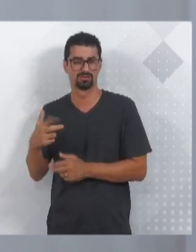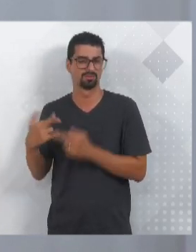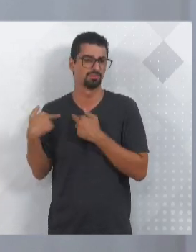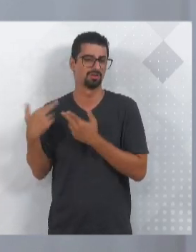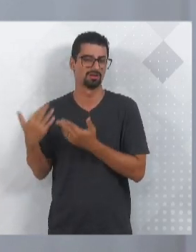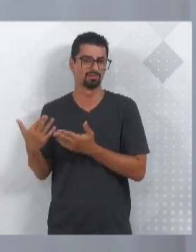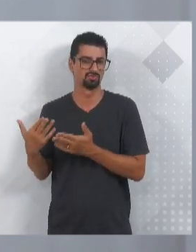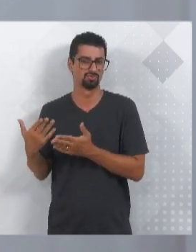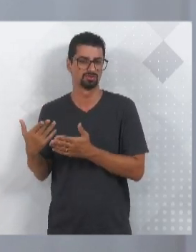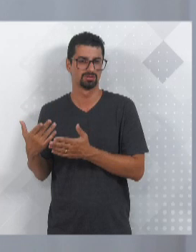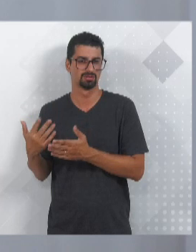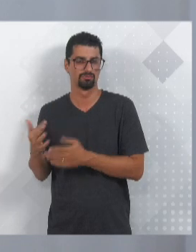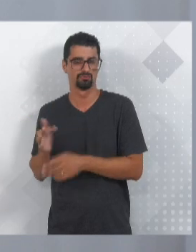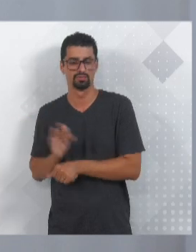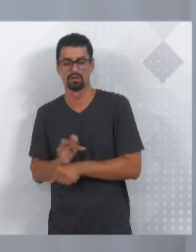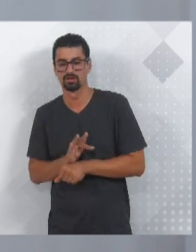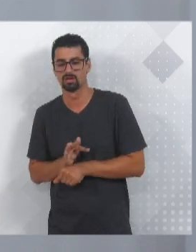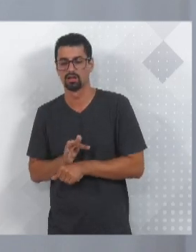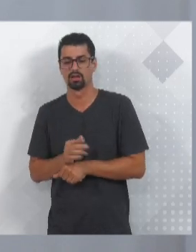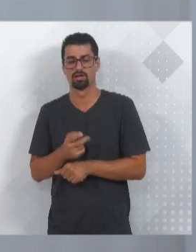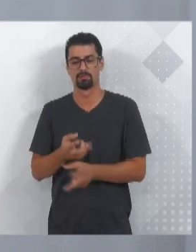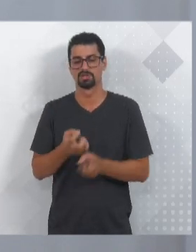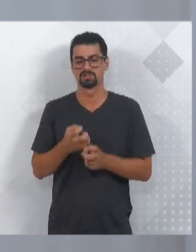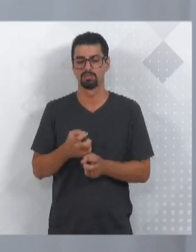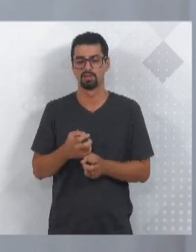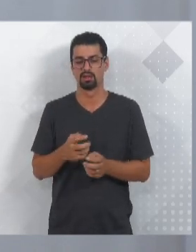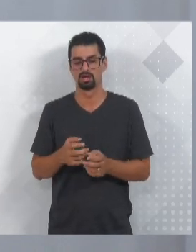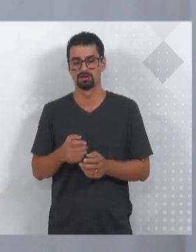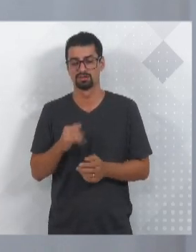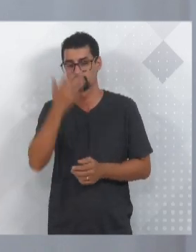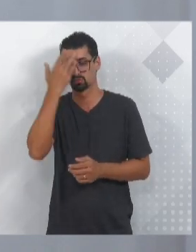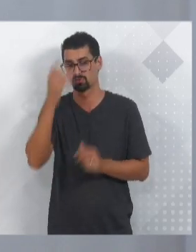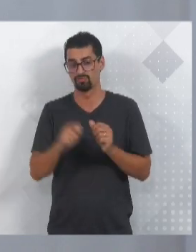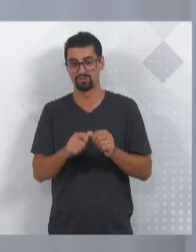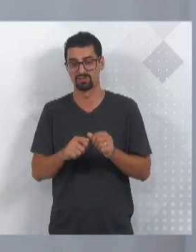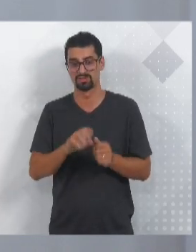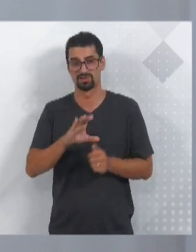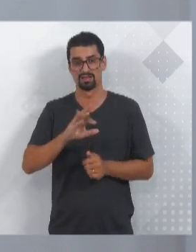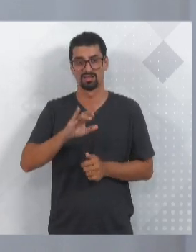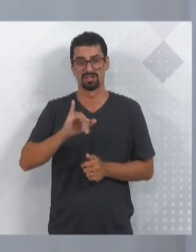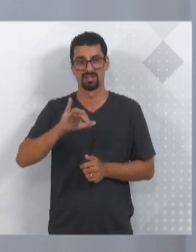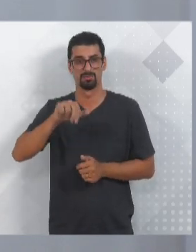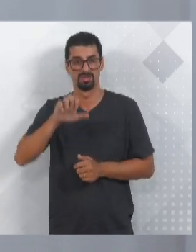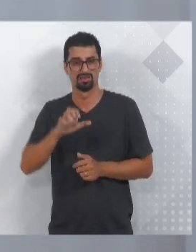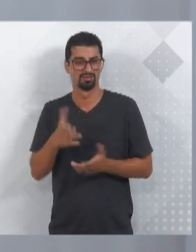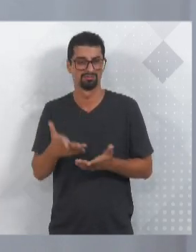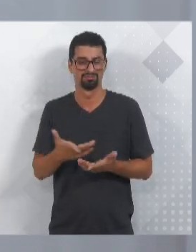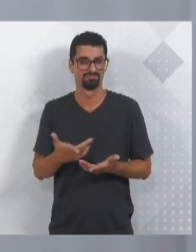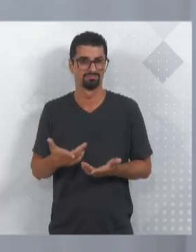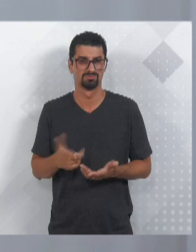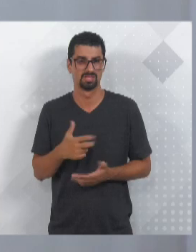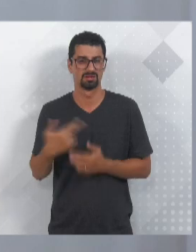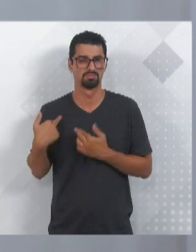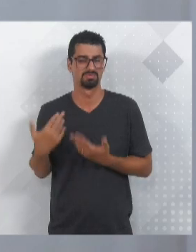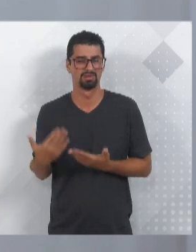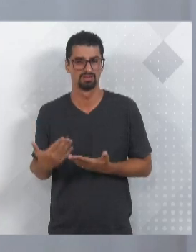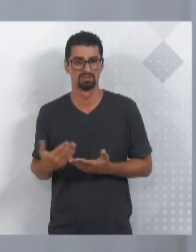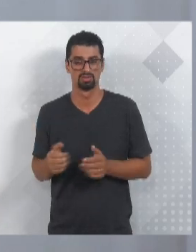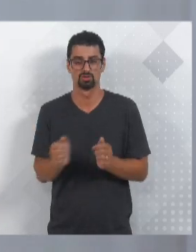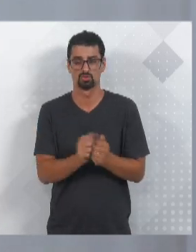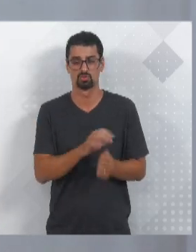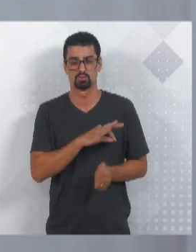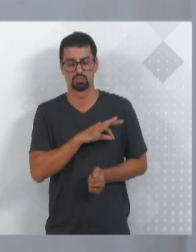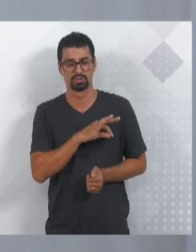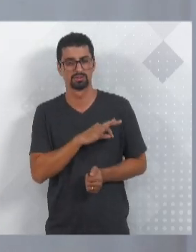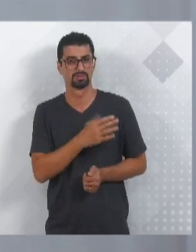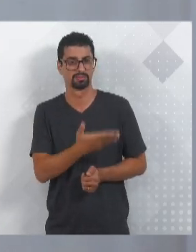de investigar, de identificar crime, ele não tem esse papel. E, junto com a polícia militar,